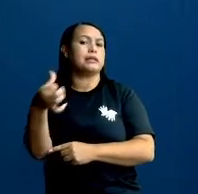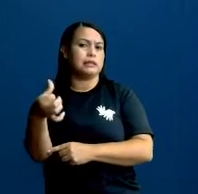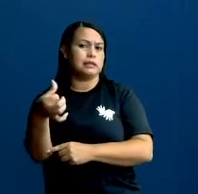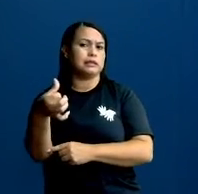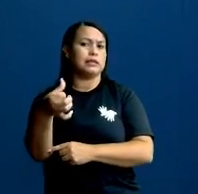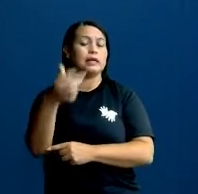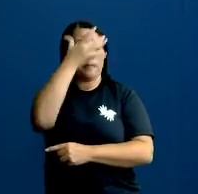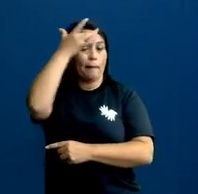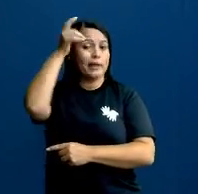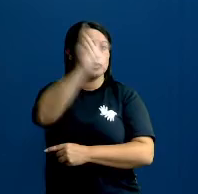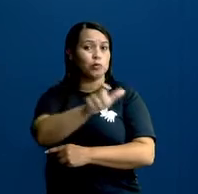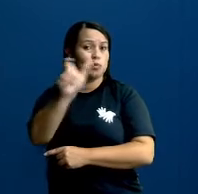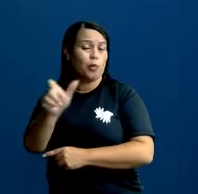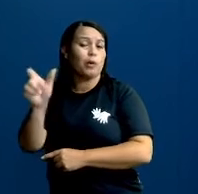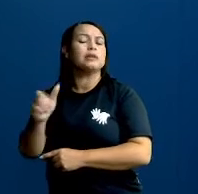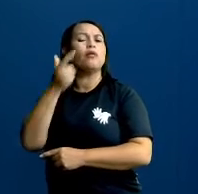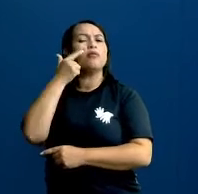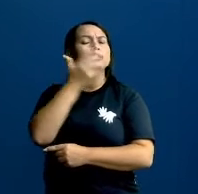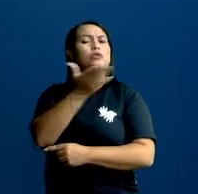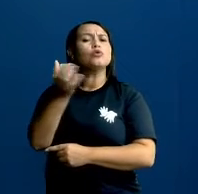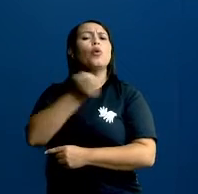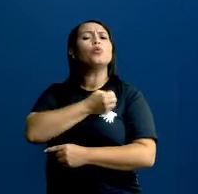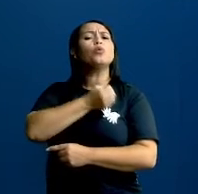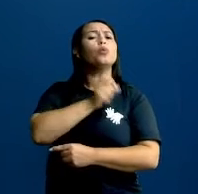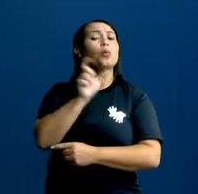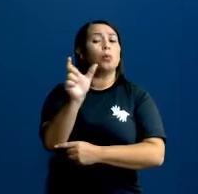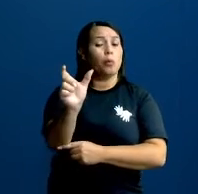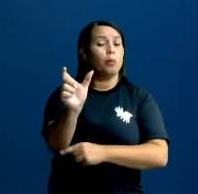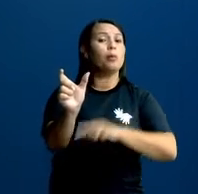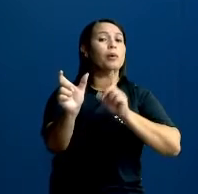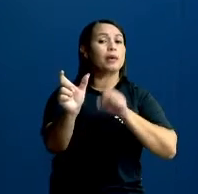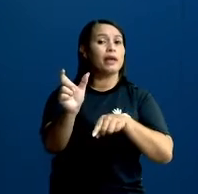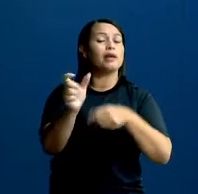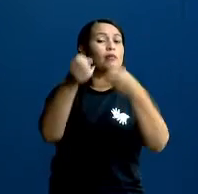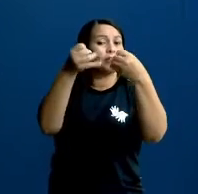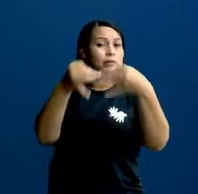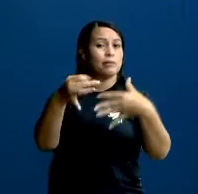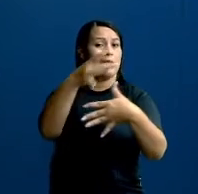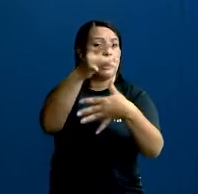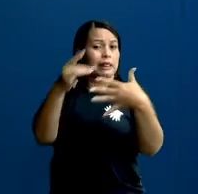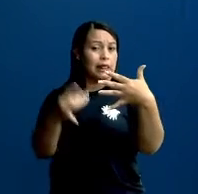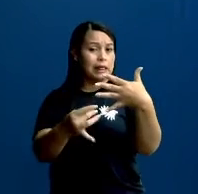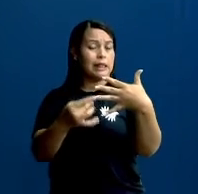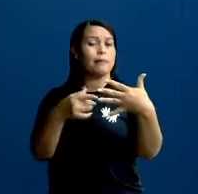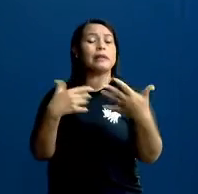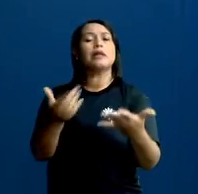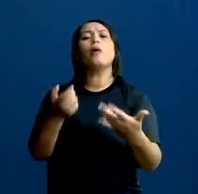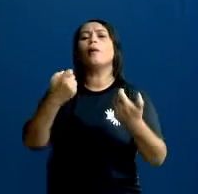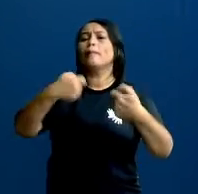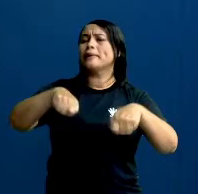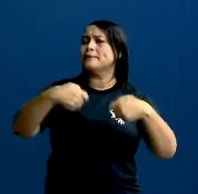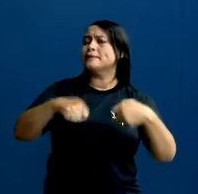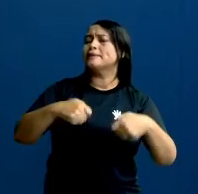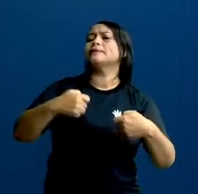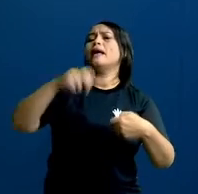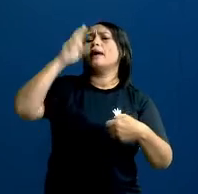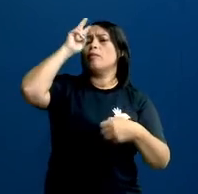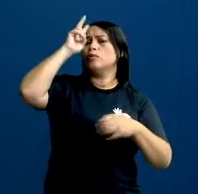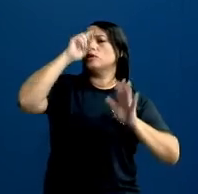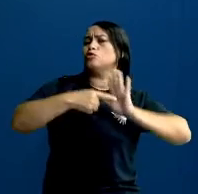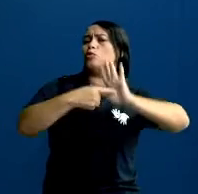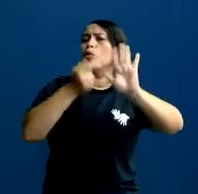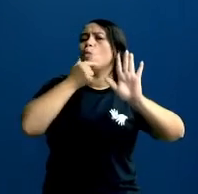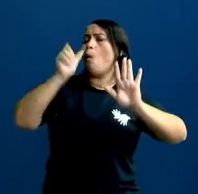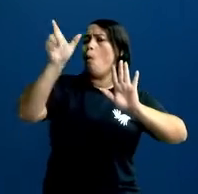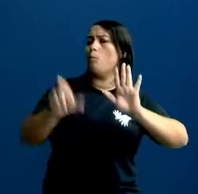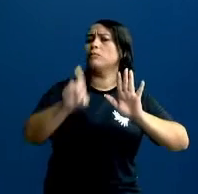4.866 habitantes. Então se liga aí nesse número, que é que a gente vai trabalhar um pouquinho hoje. Eu precisei trazer a história de Diogo de Braga porque